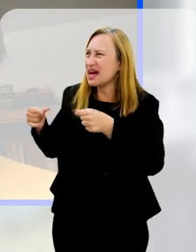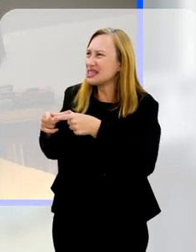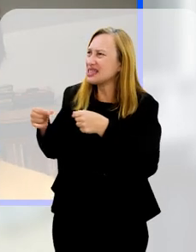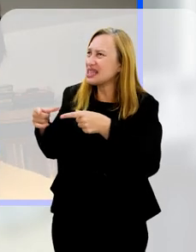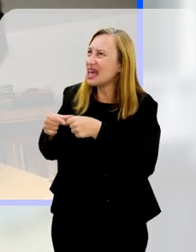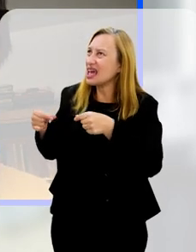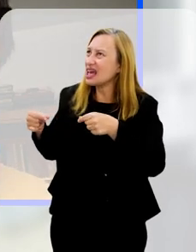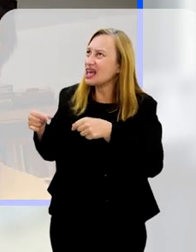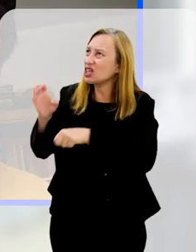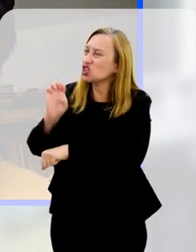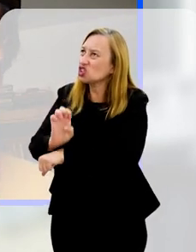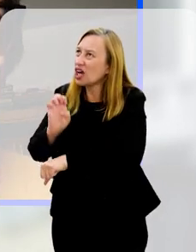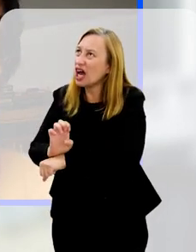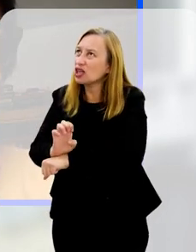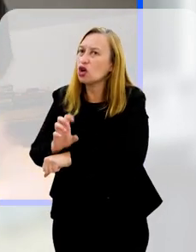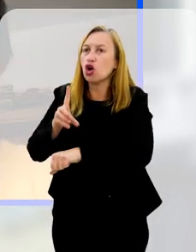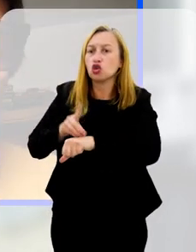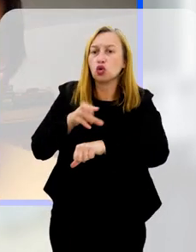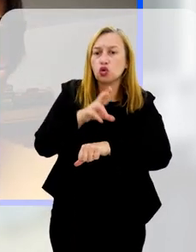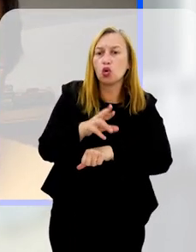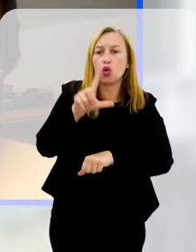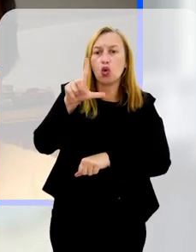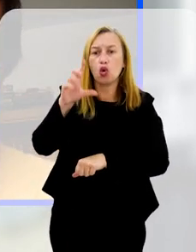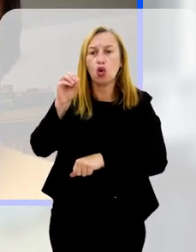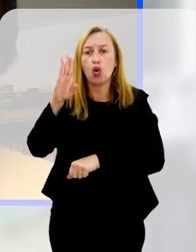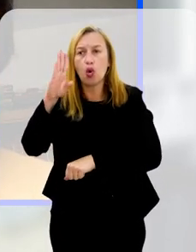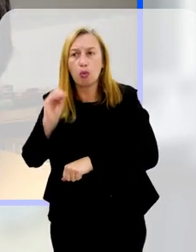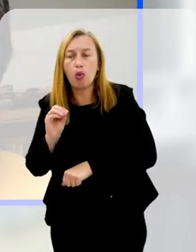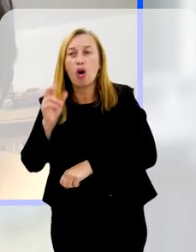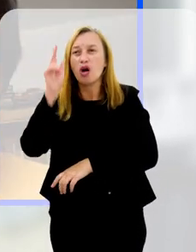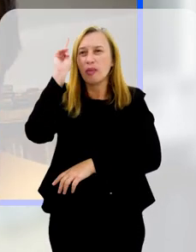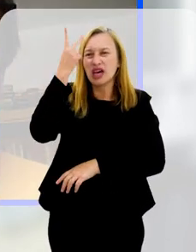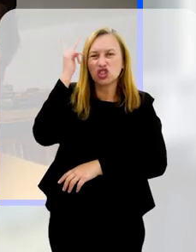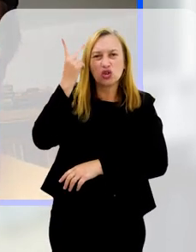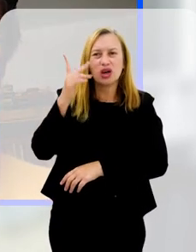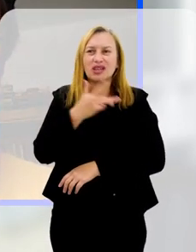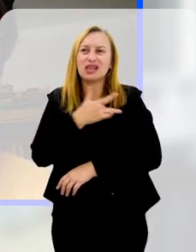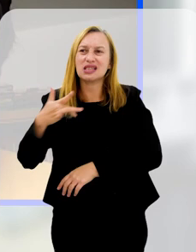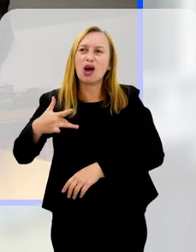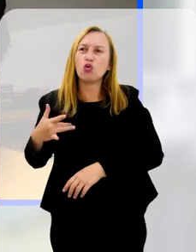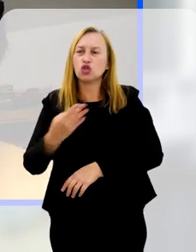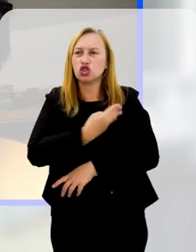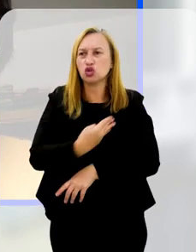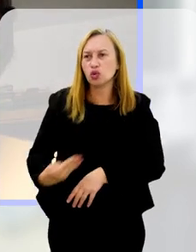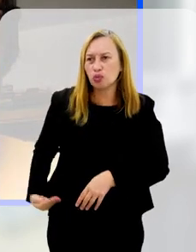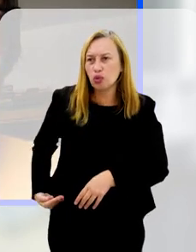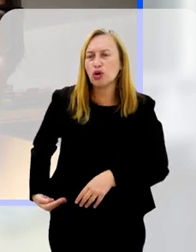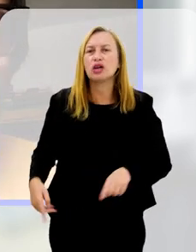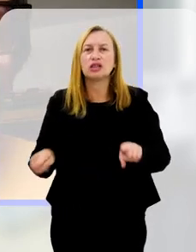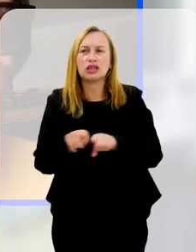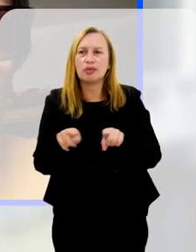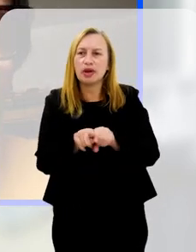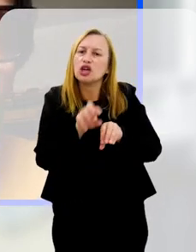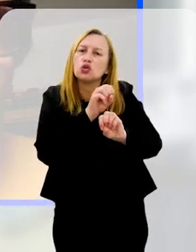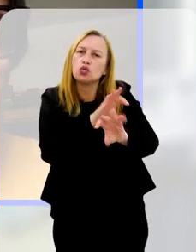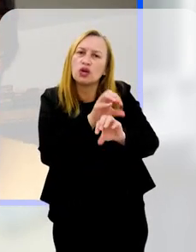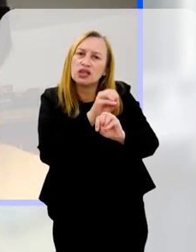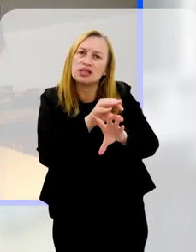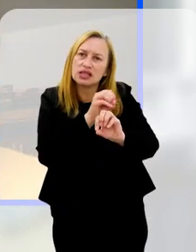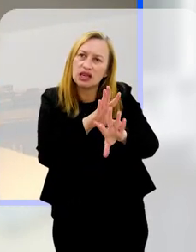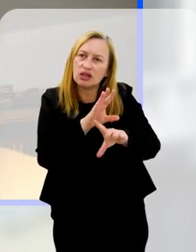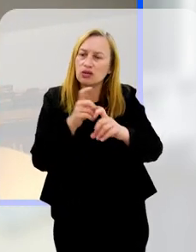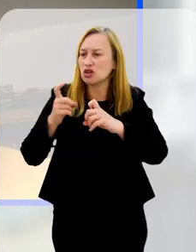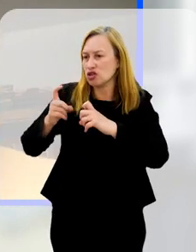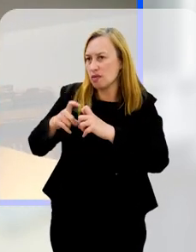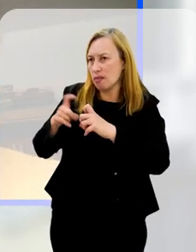de Brasília, o Dr. Lobo, que deu depoimentos maravilhosos sobre a história da saúde pública e do ensino